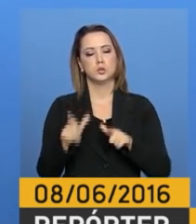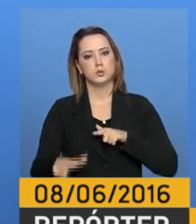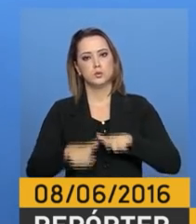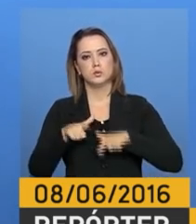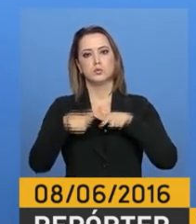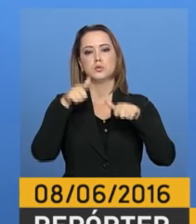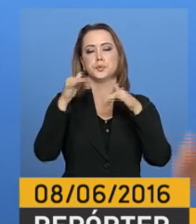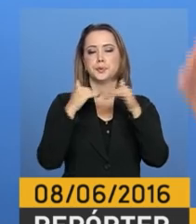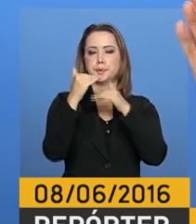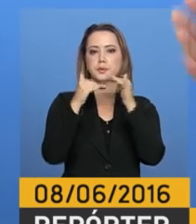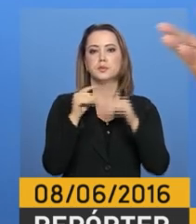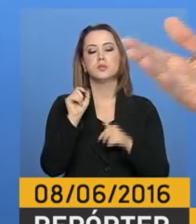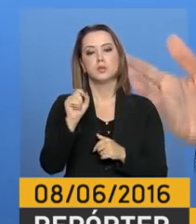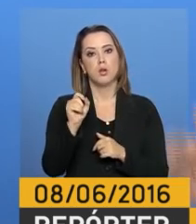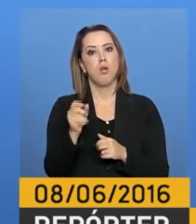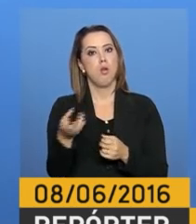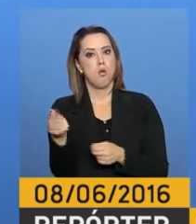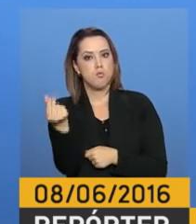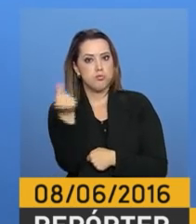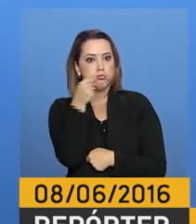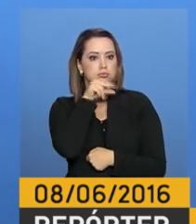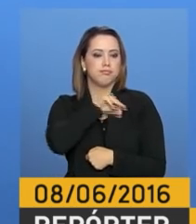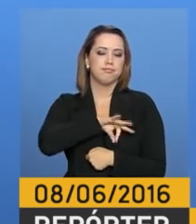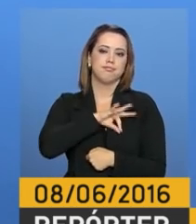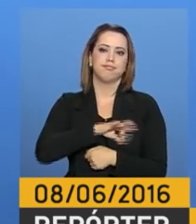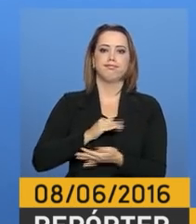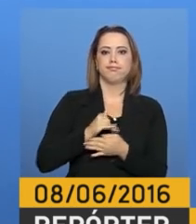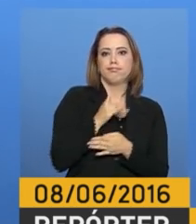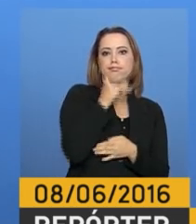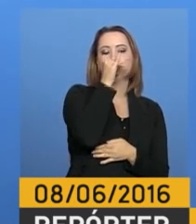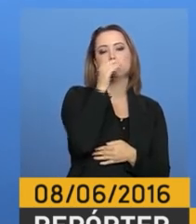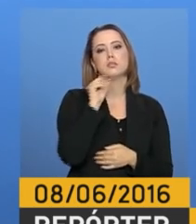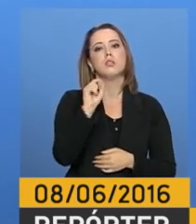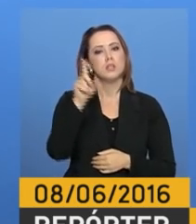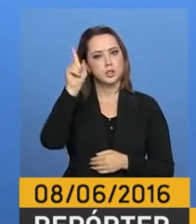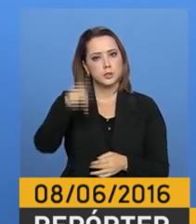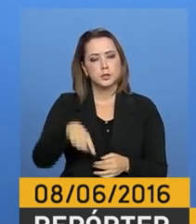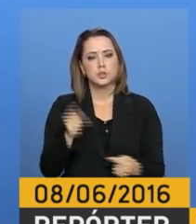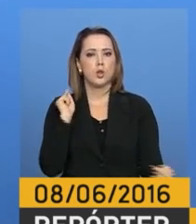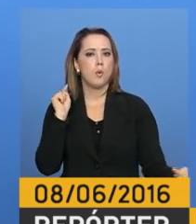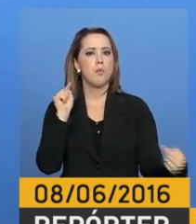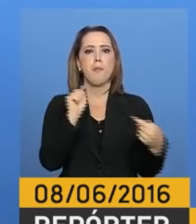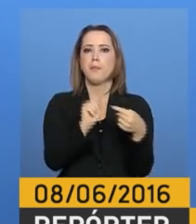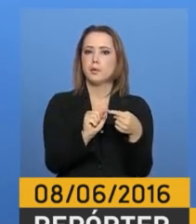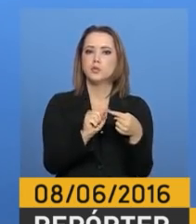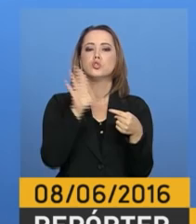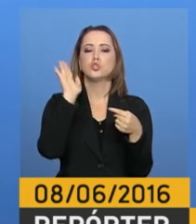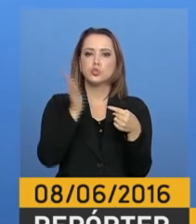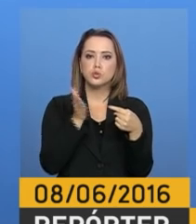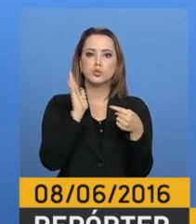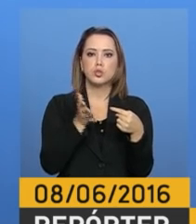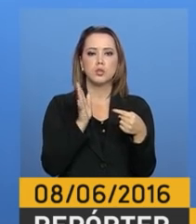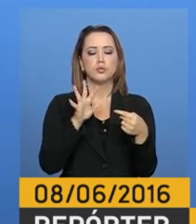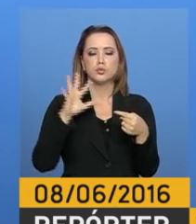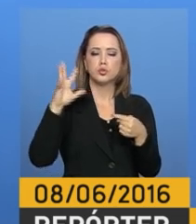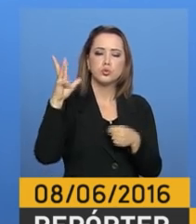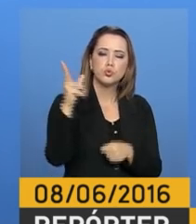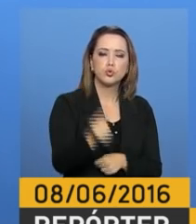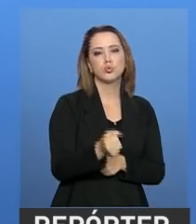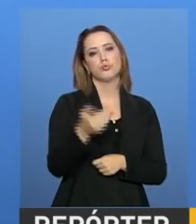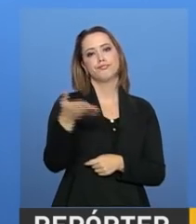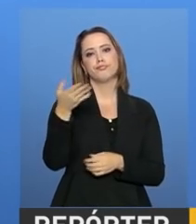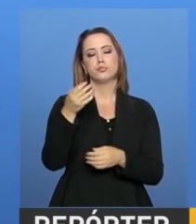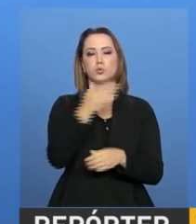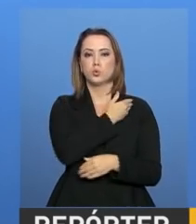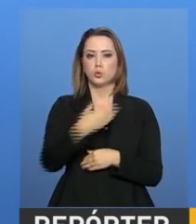e maior renda que são finalidades declaradas ah por todos os governos mas